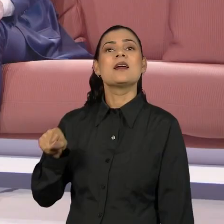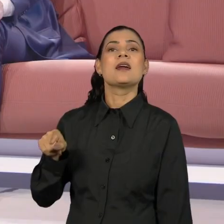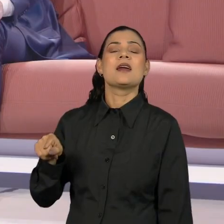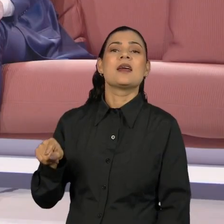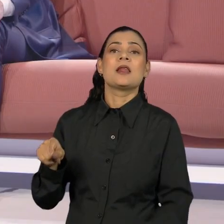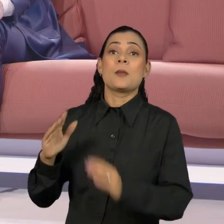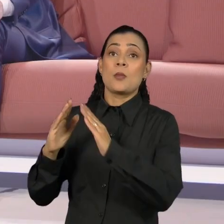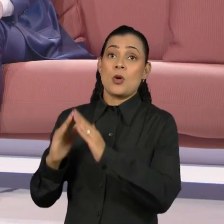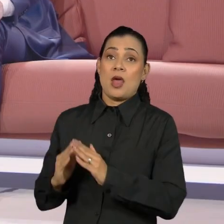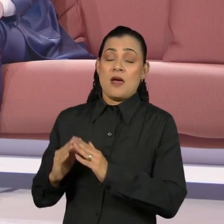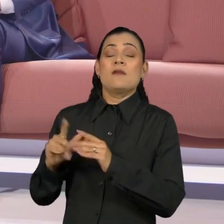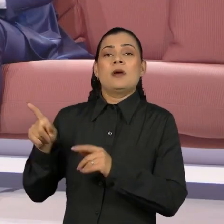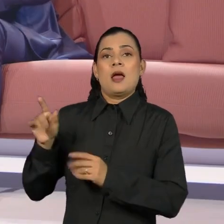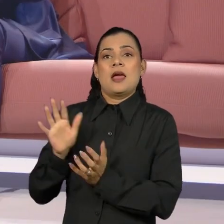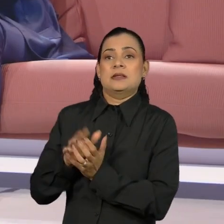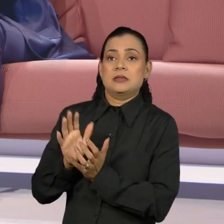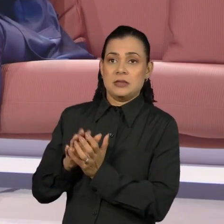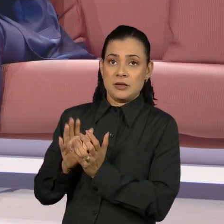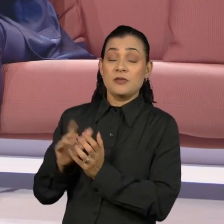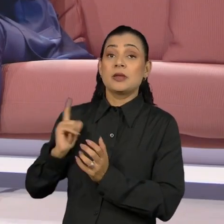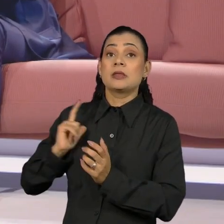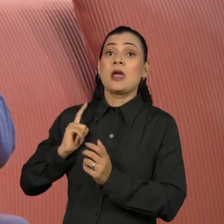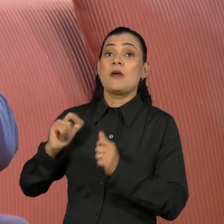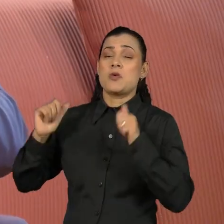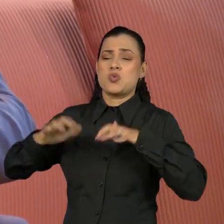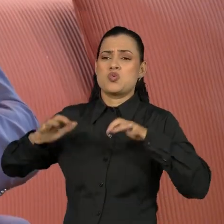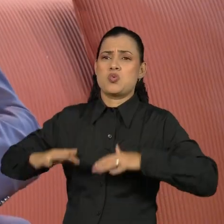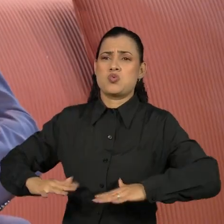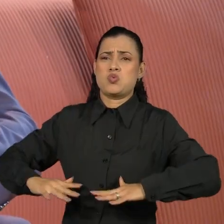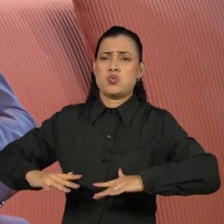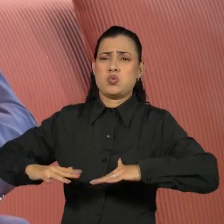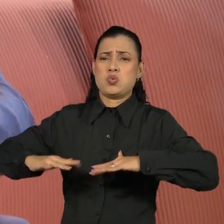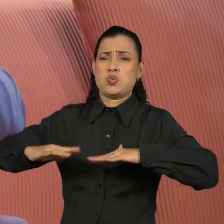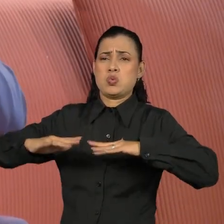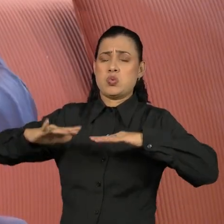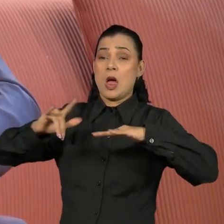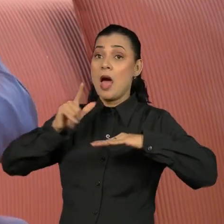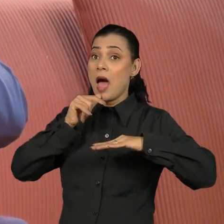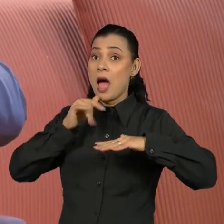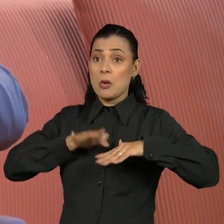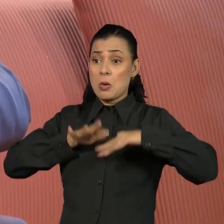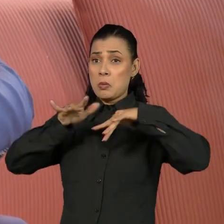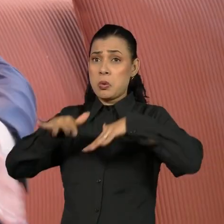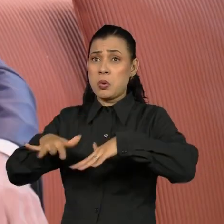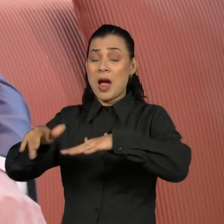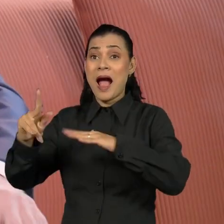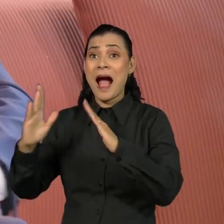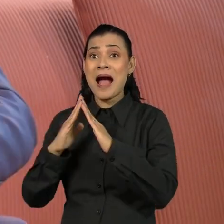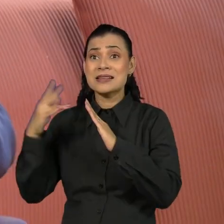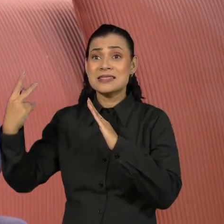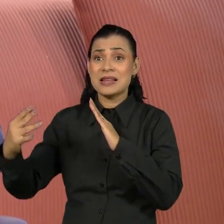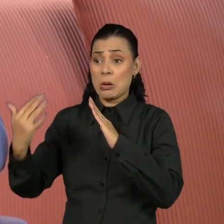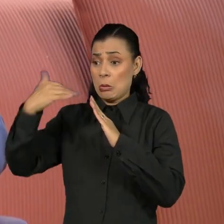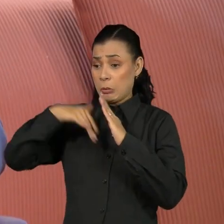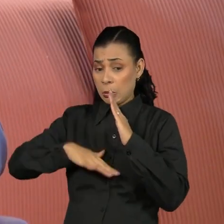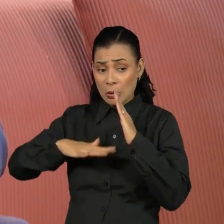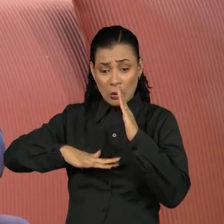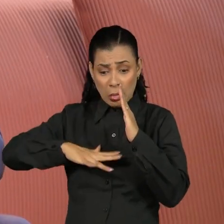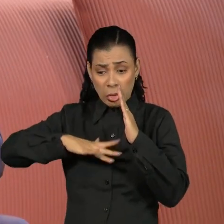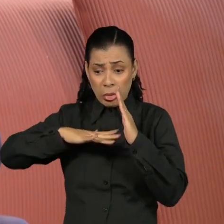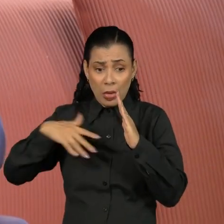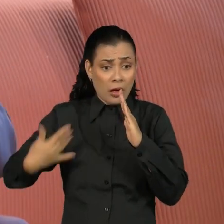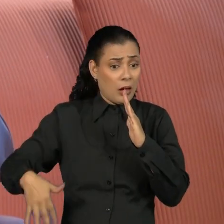ele morava em Recife e teve uma enchente. E a água começou a entrar na casa. Aí ele ficou